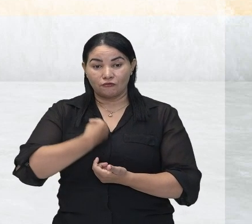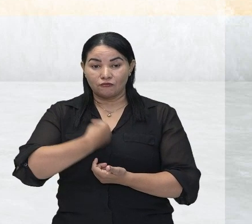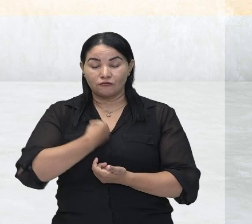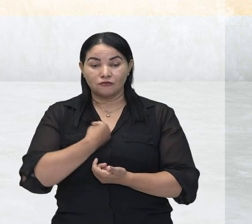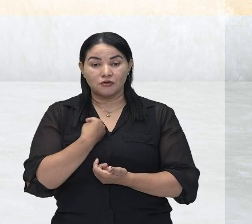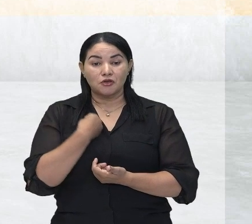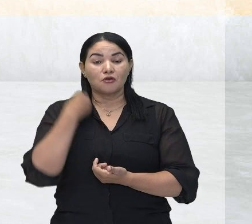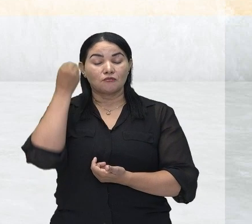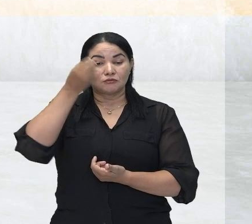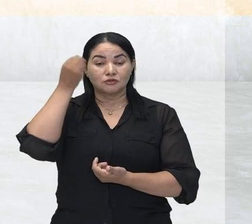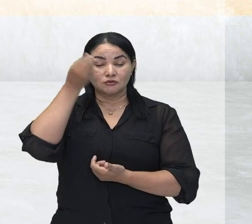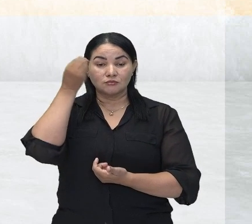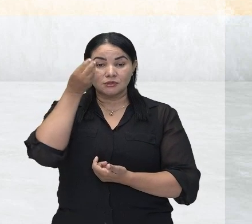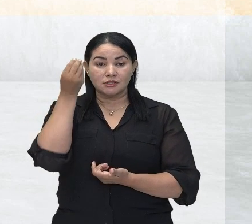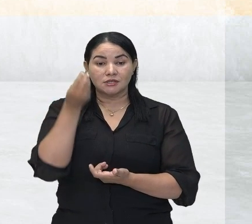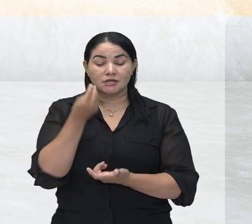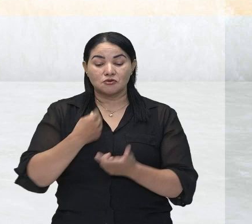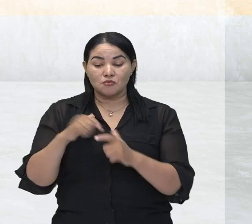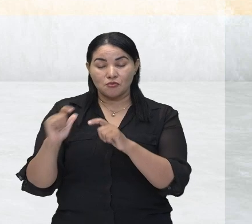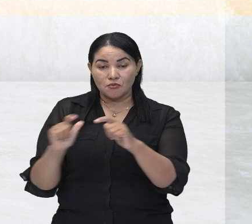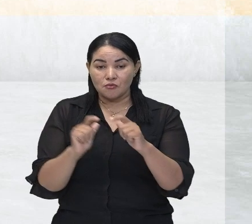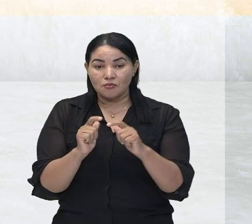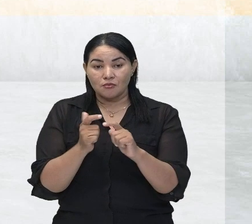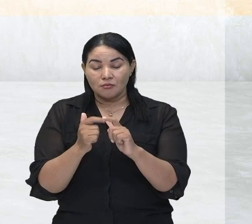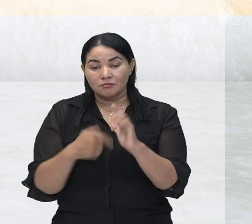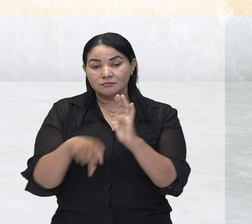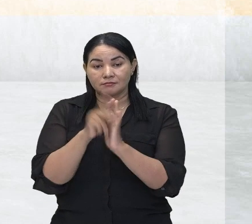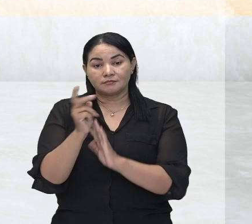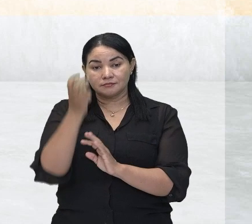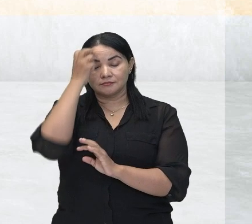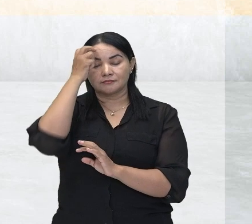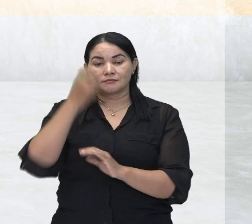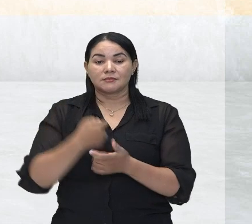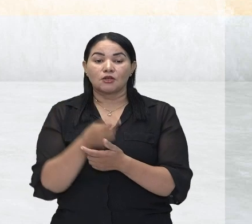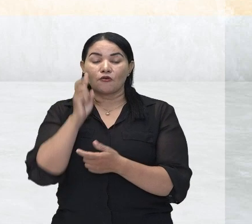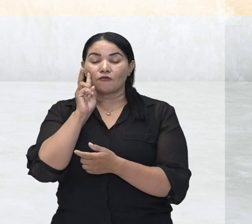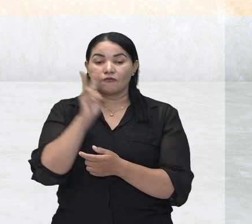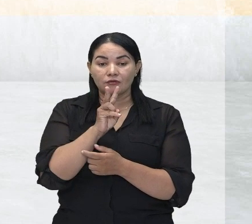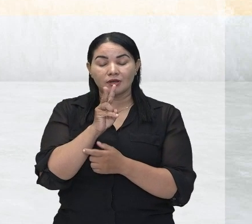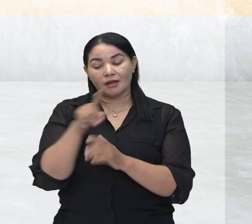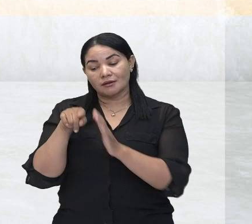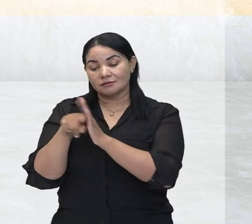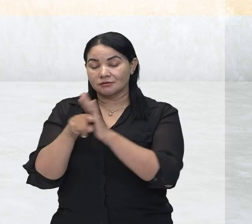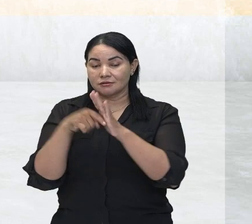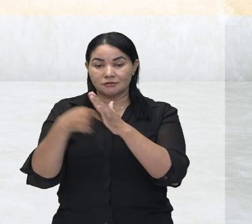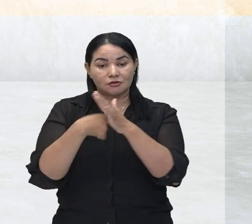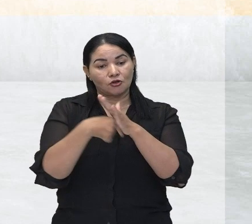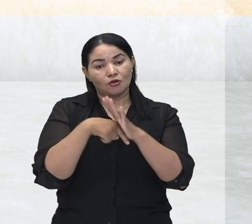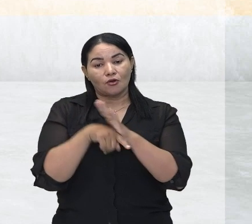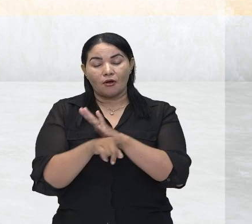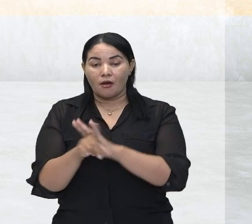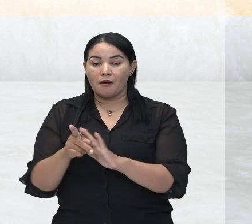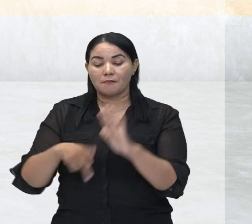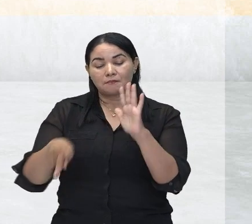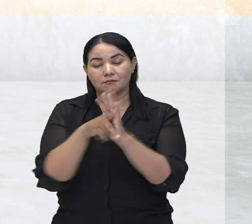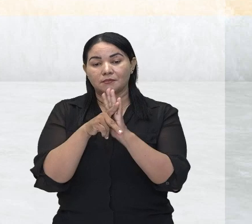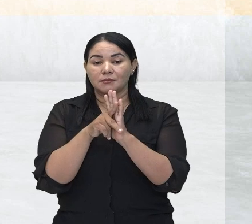experiência. Então, você olha e se identifica, né? Naquele ambiente cultural no qual você